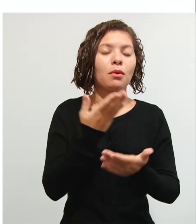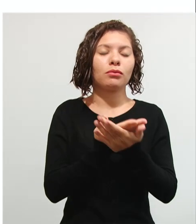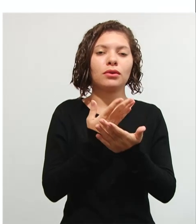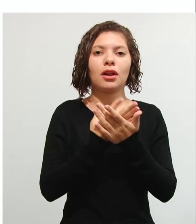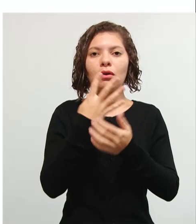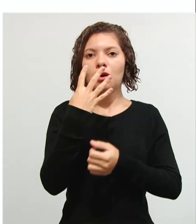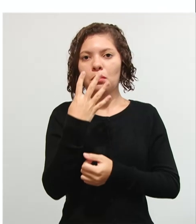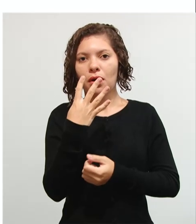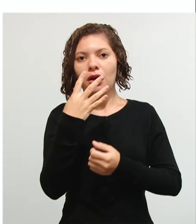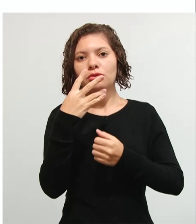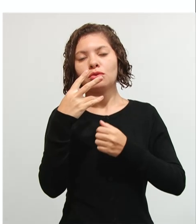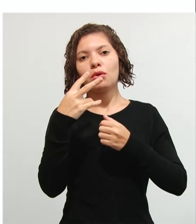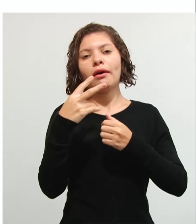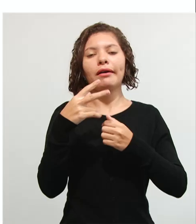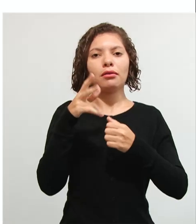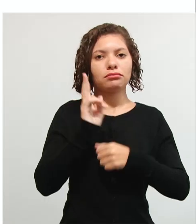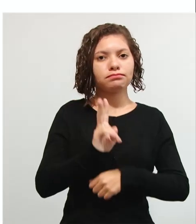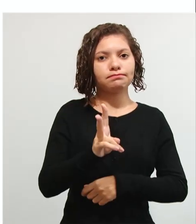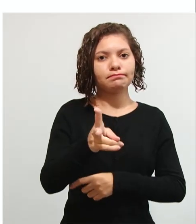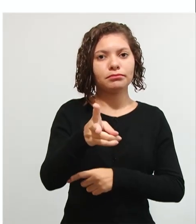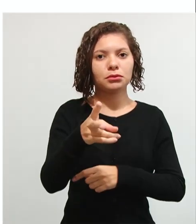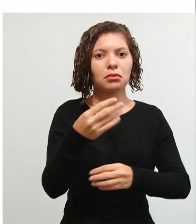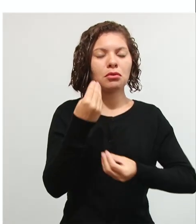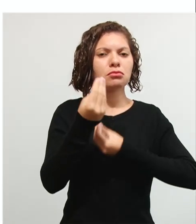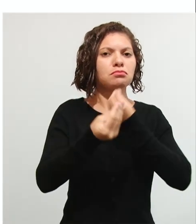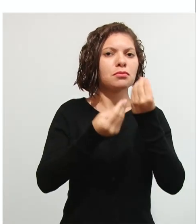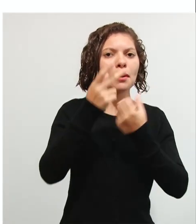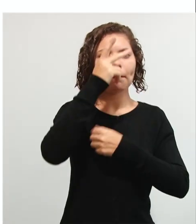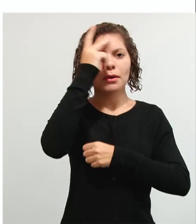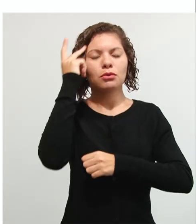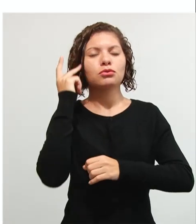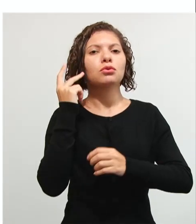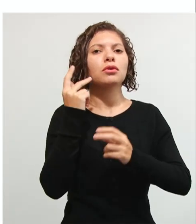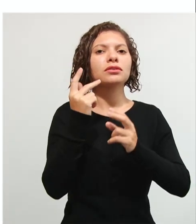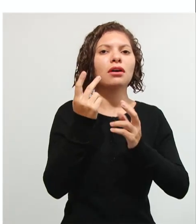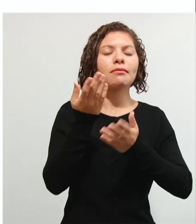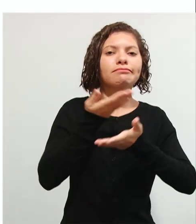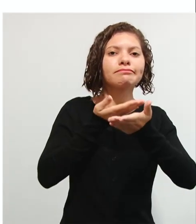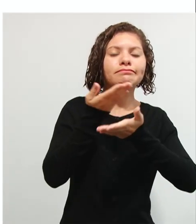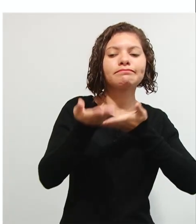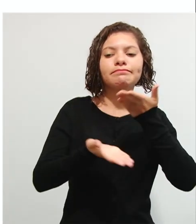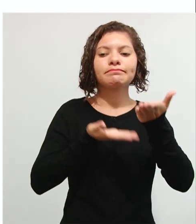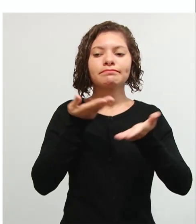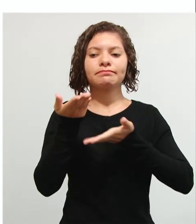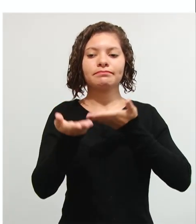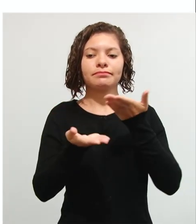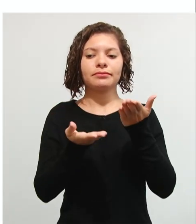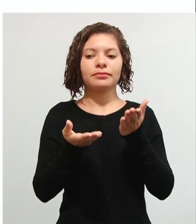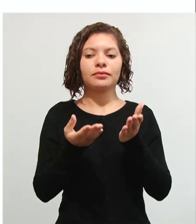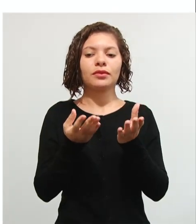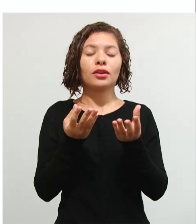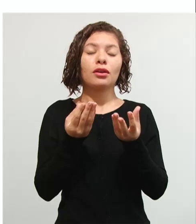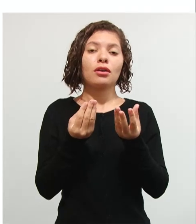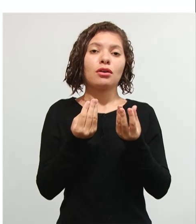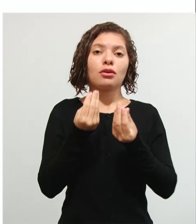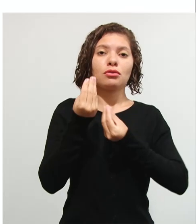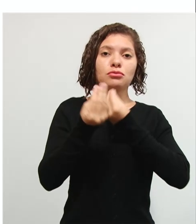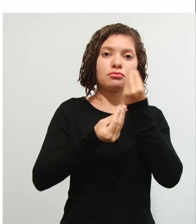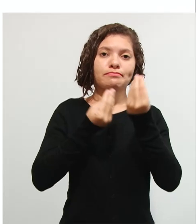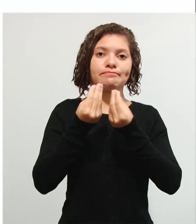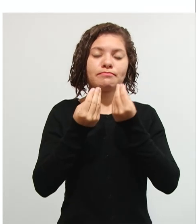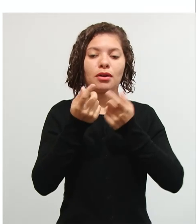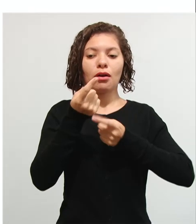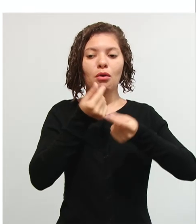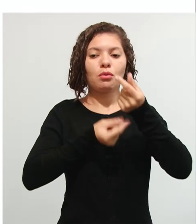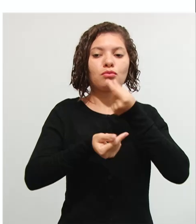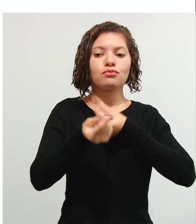de como as pessoas interagem. Nós vamos ver isso no futuro, aí nessa aula 4. E como a economia funciona, a gente vai ver